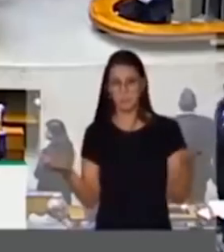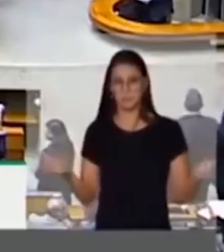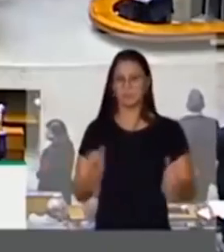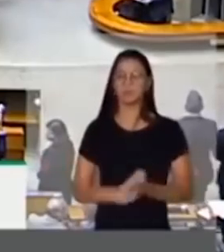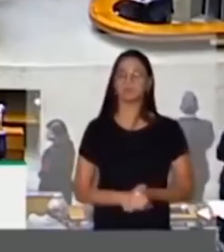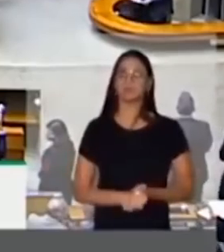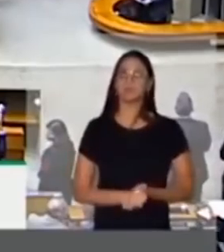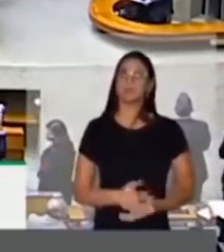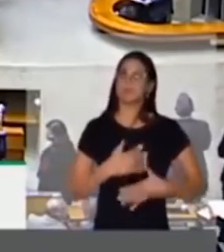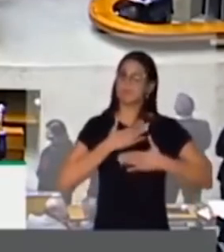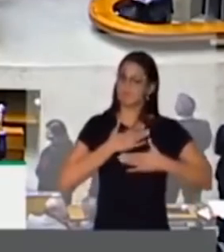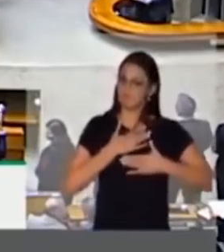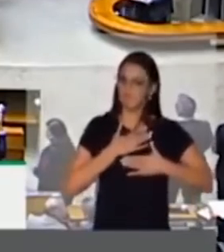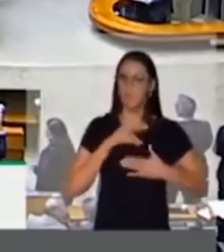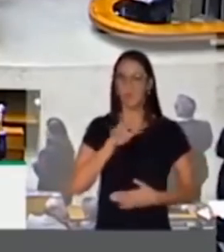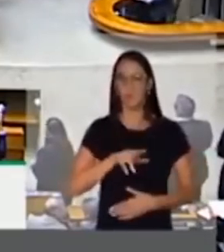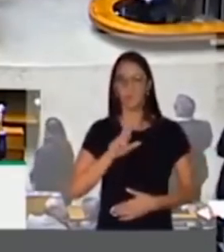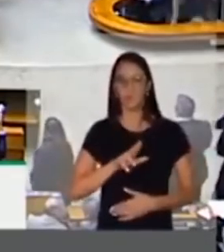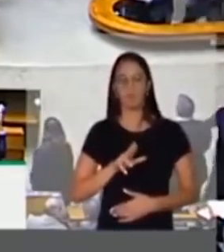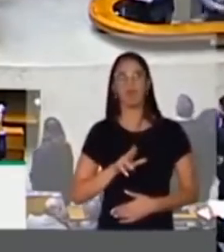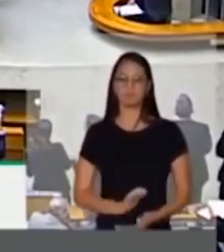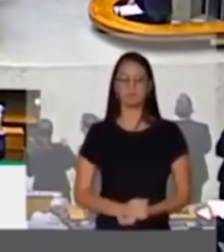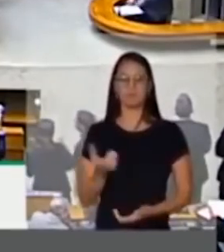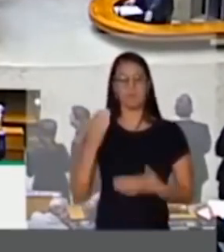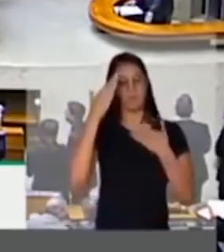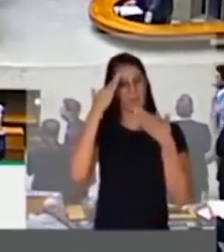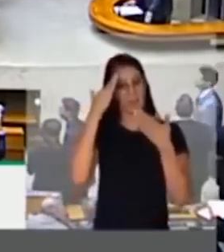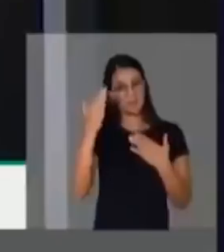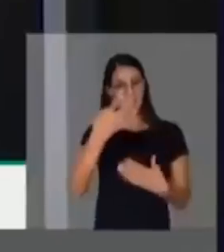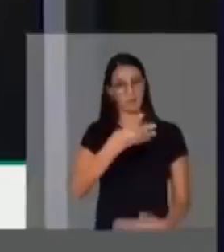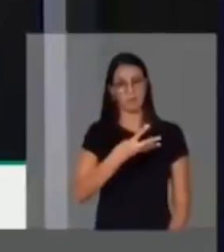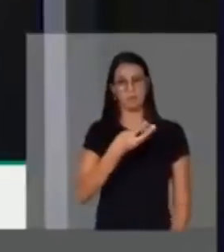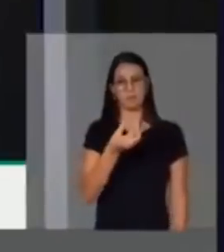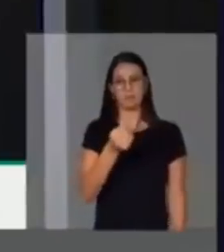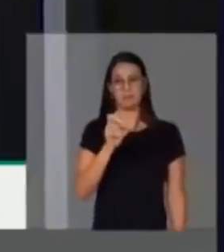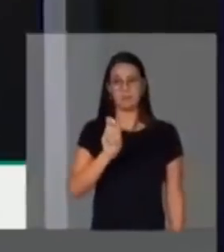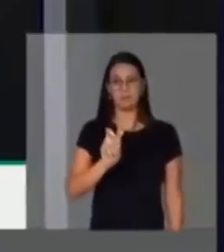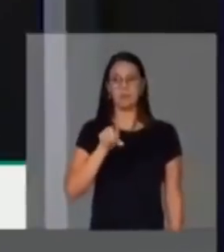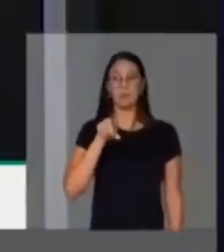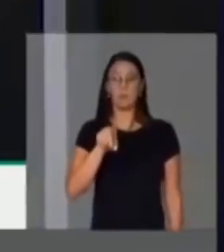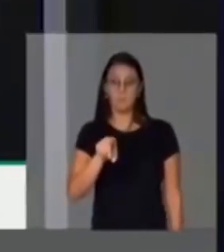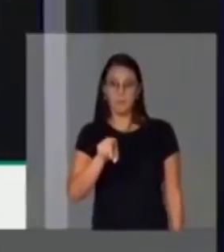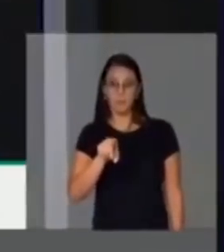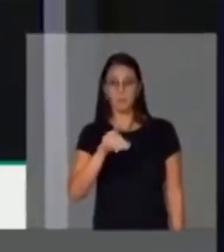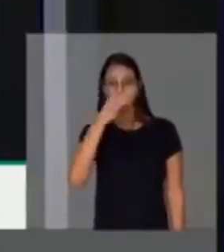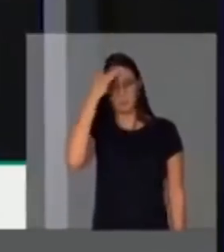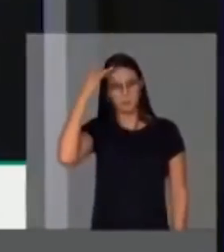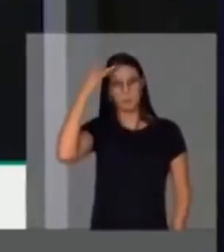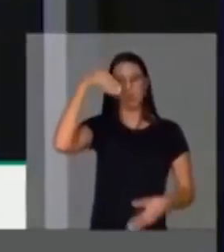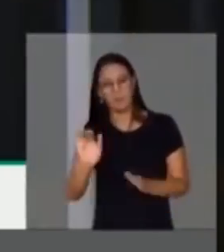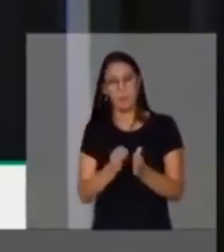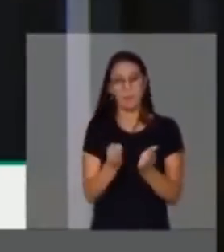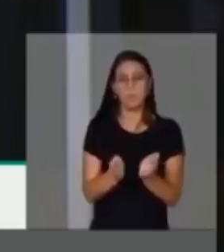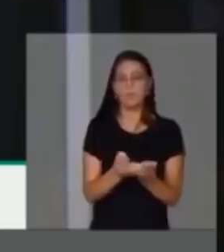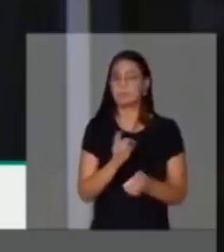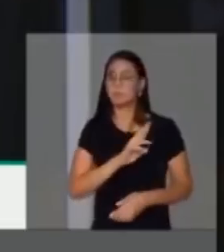Muito me honra utilizar essa tribuna aqui pela primeira vez como deputado. Agradecer os 465 mil brasileiros que acreditaram